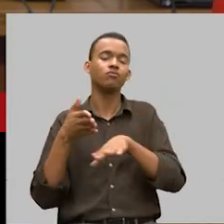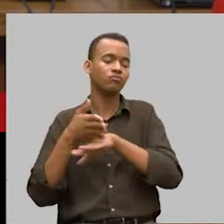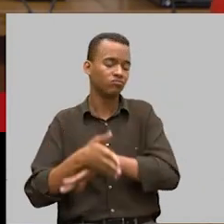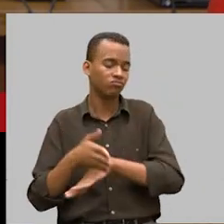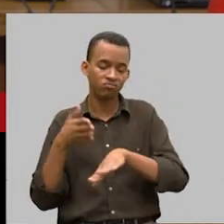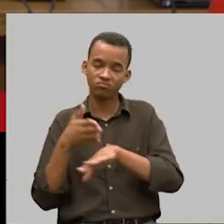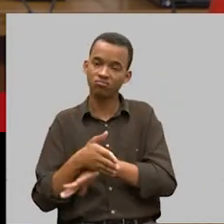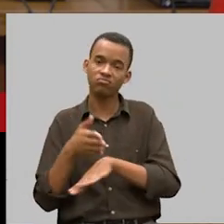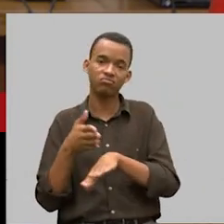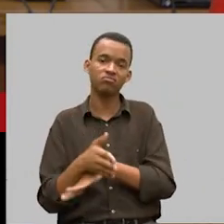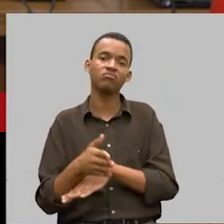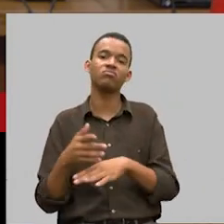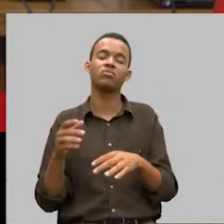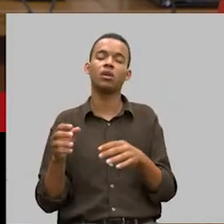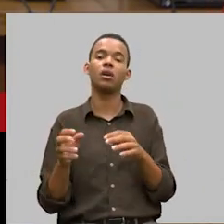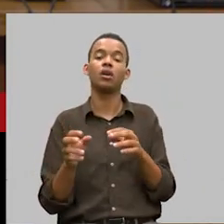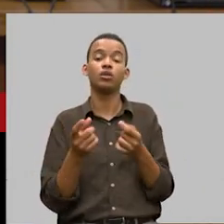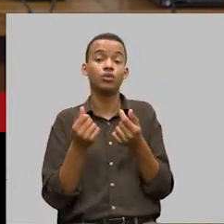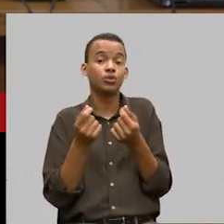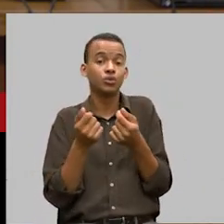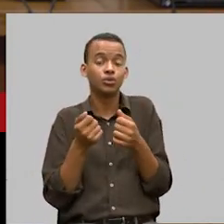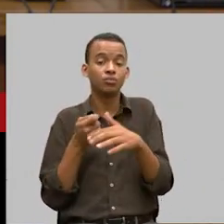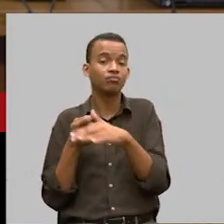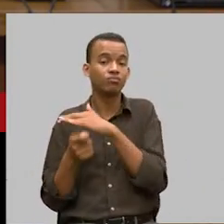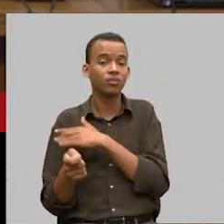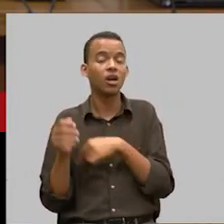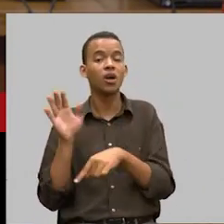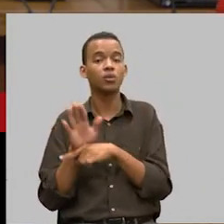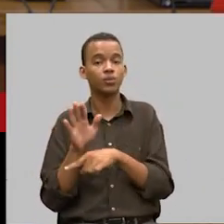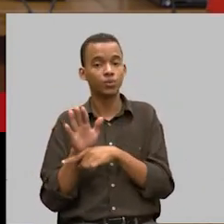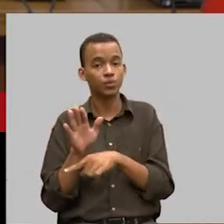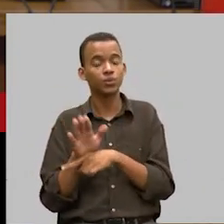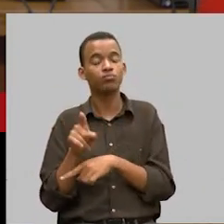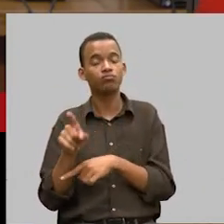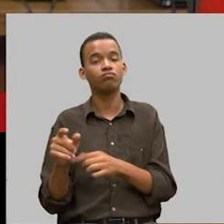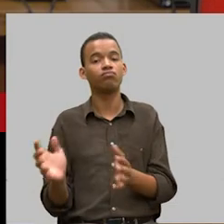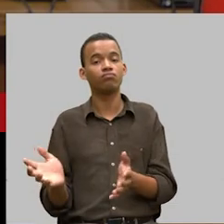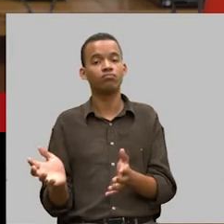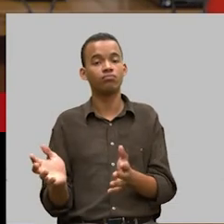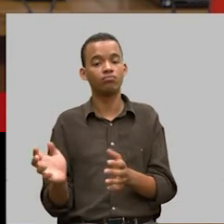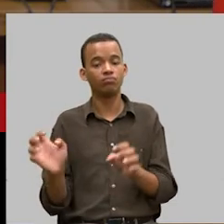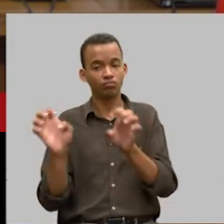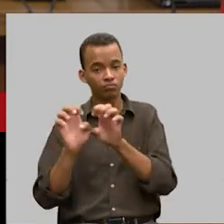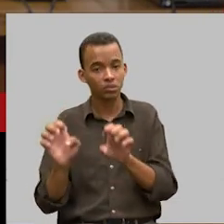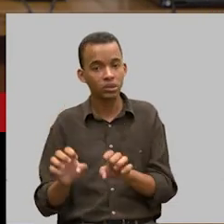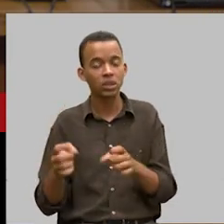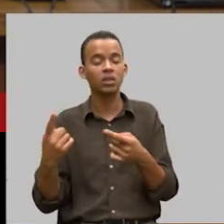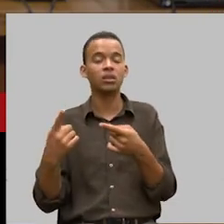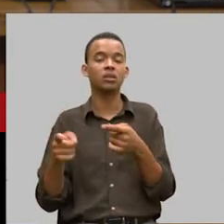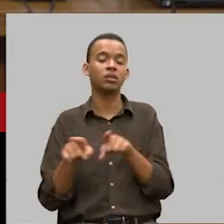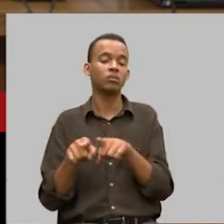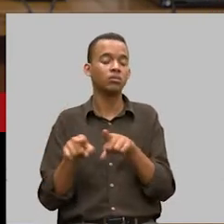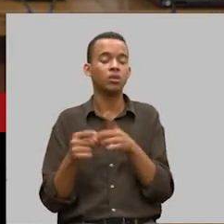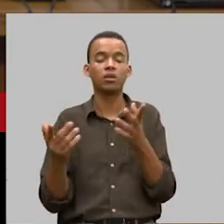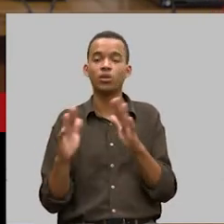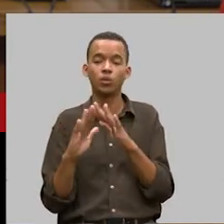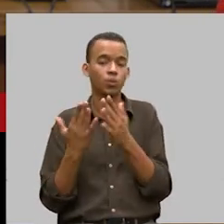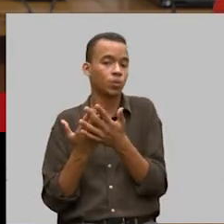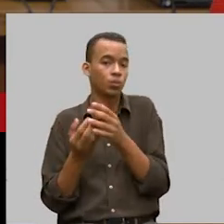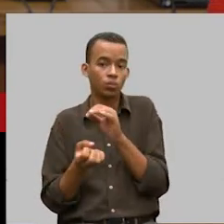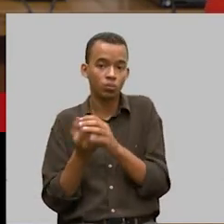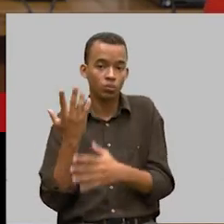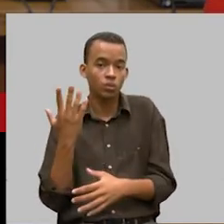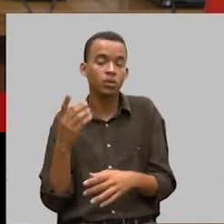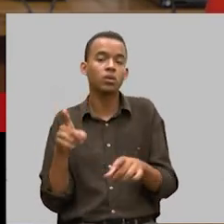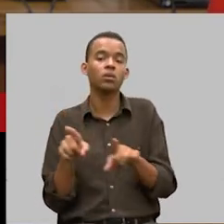a recursos que implementem as diretrizes da Educação do campo que abram escolas no campo que as